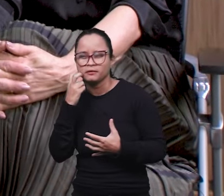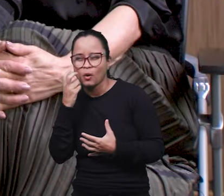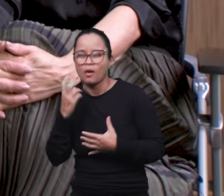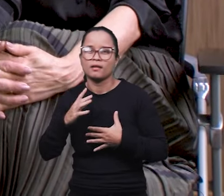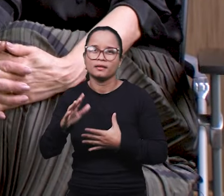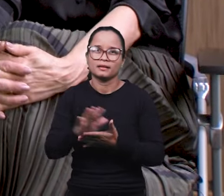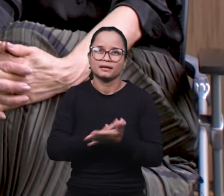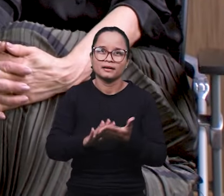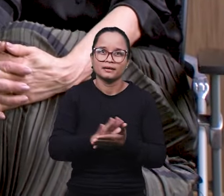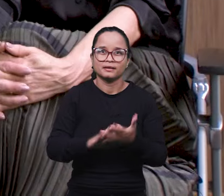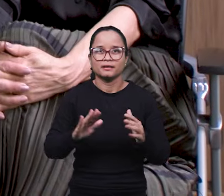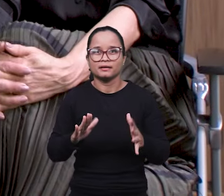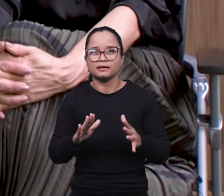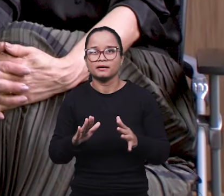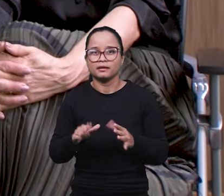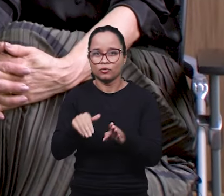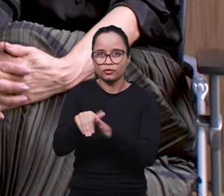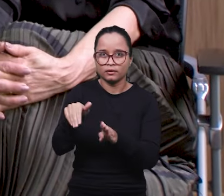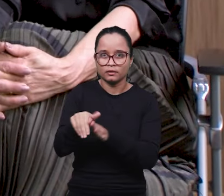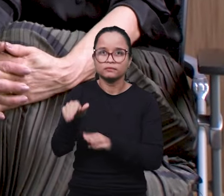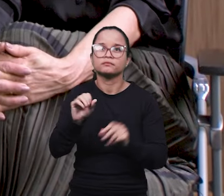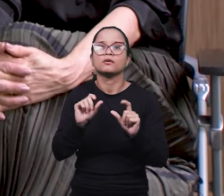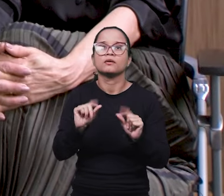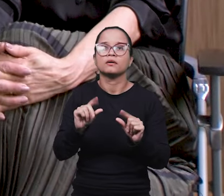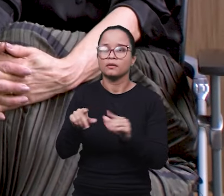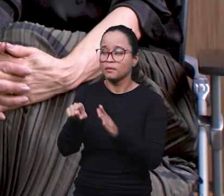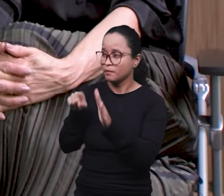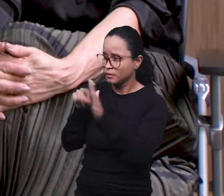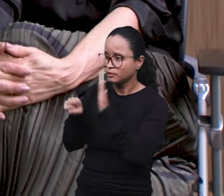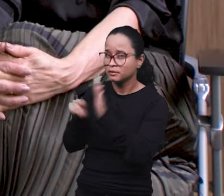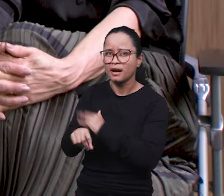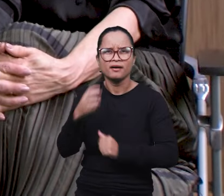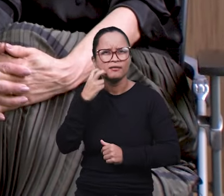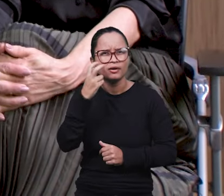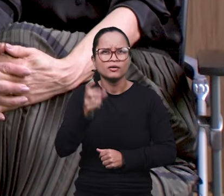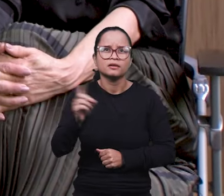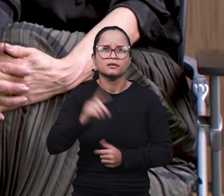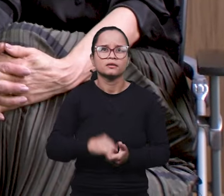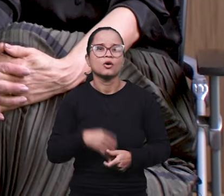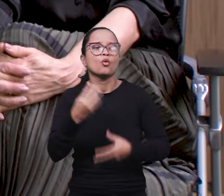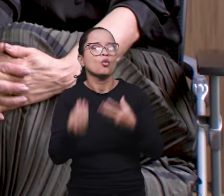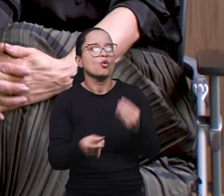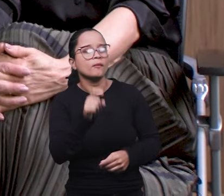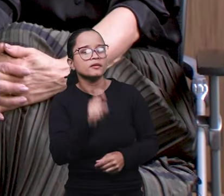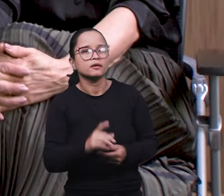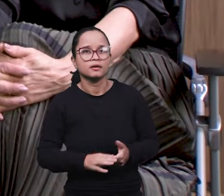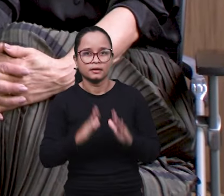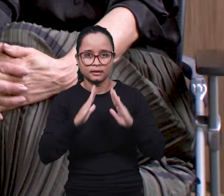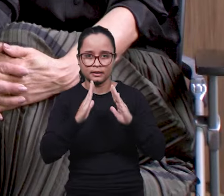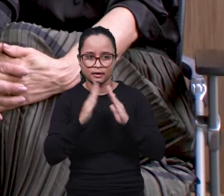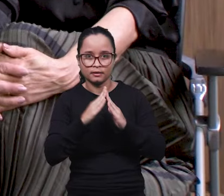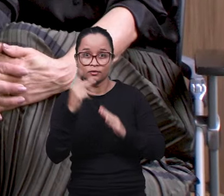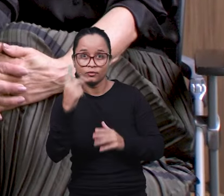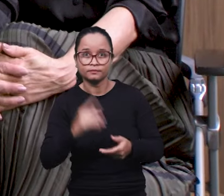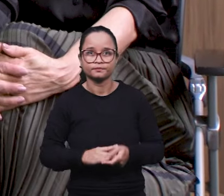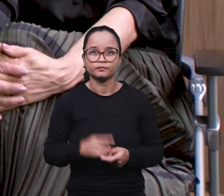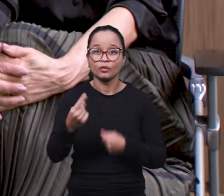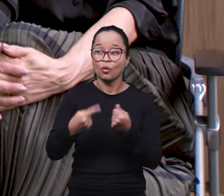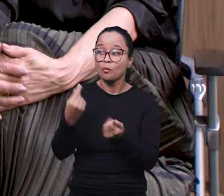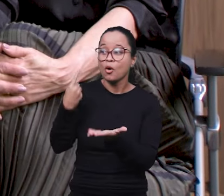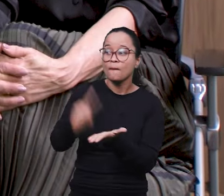nenhuma intriga uma coisa que eu recomendo muito é perguntar não tem que ter vergonha de perguntar ah como que funciona isso aqui na casa de vocês como que a gente pode